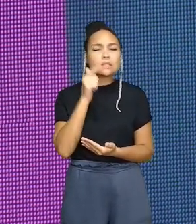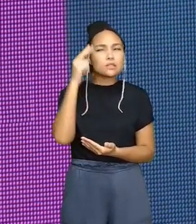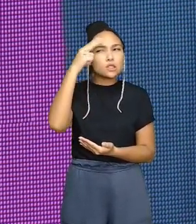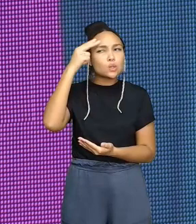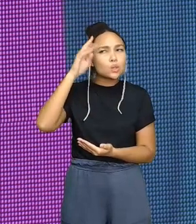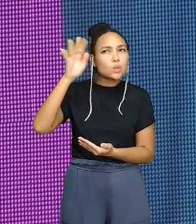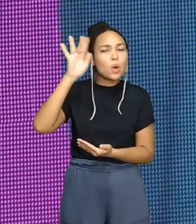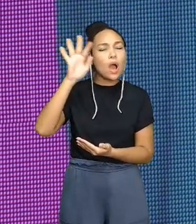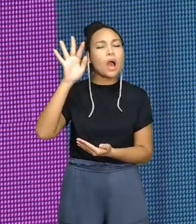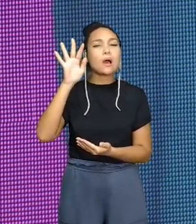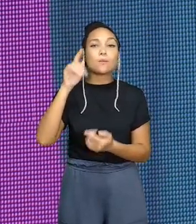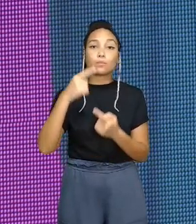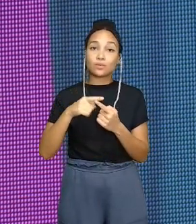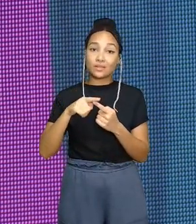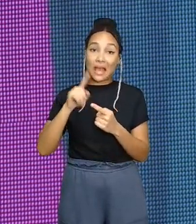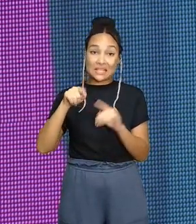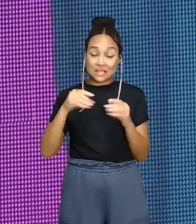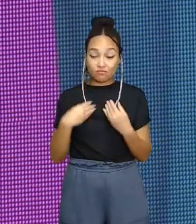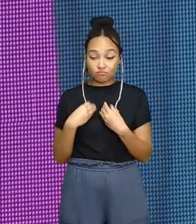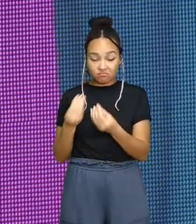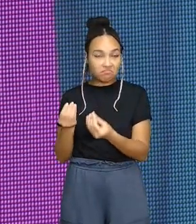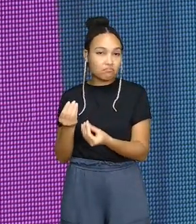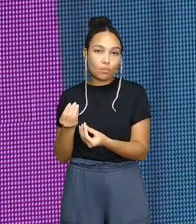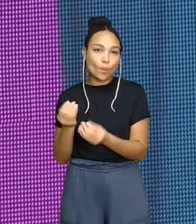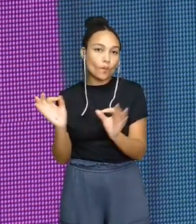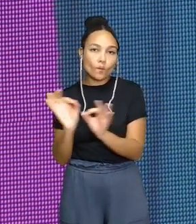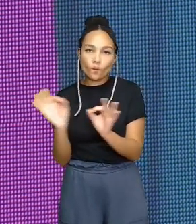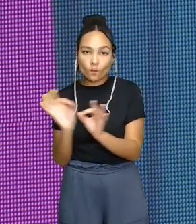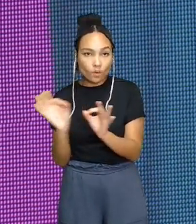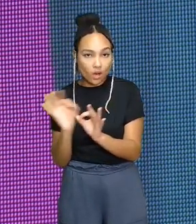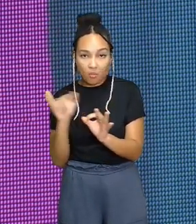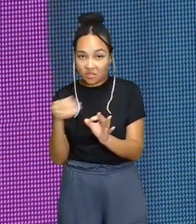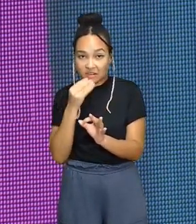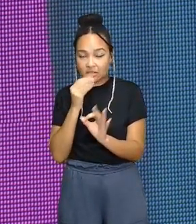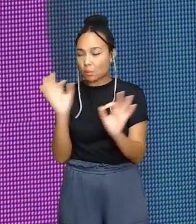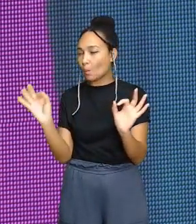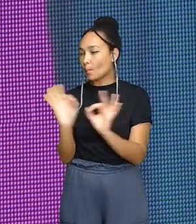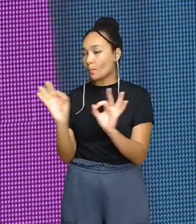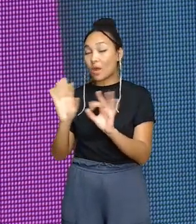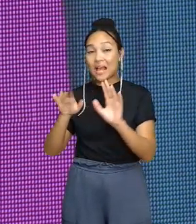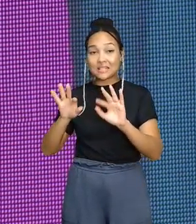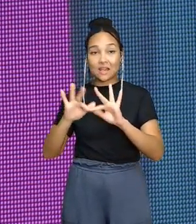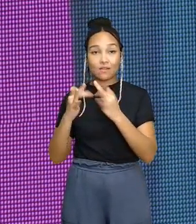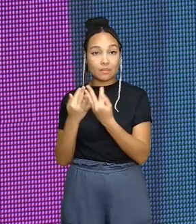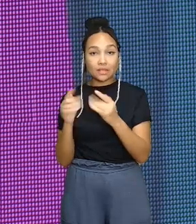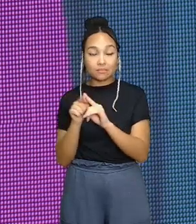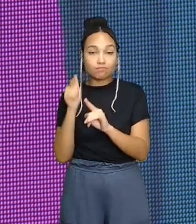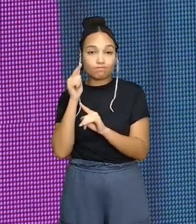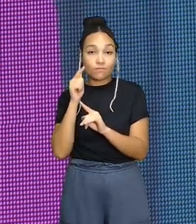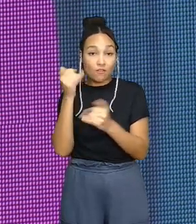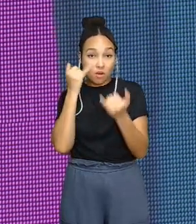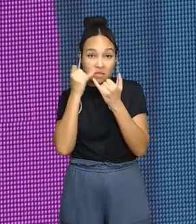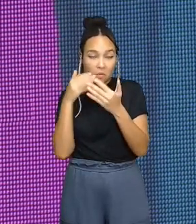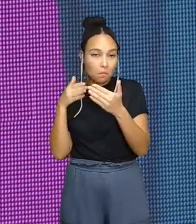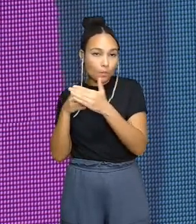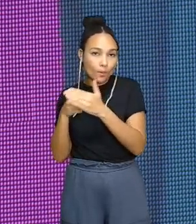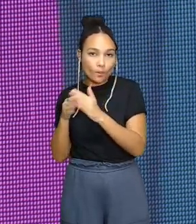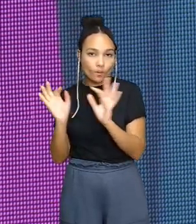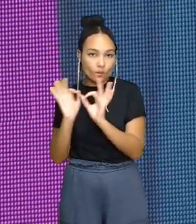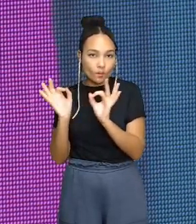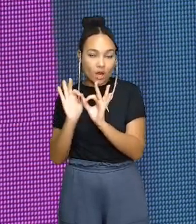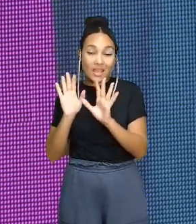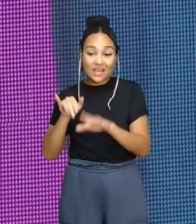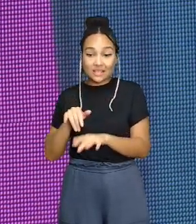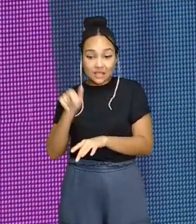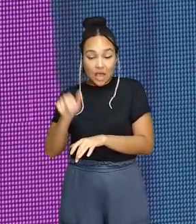Porque não são oferecidas muitas oportunidades para ele, a família às vezes também não tem essas informações e ele às vezes nem sabe que